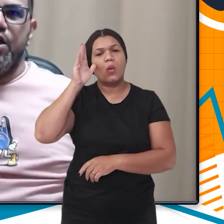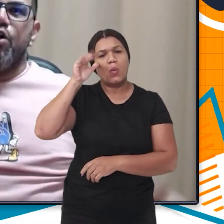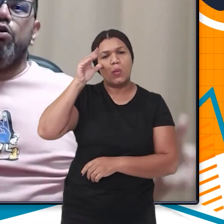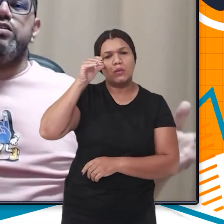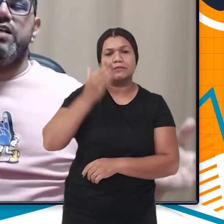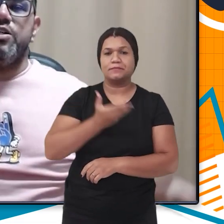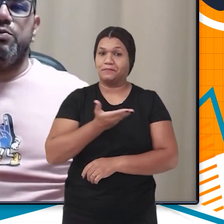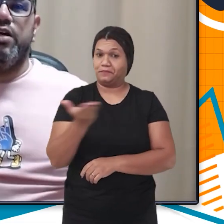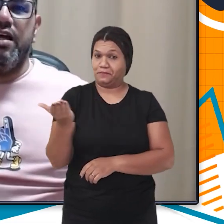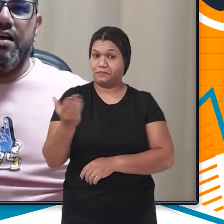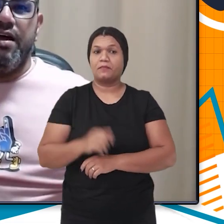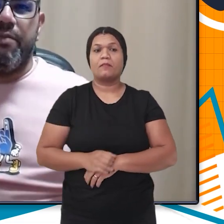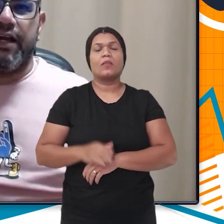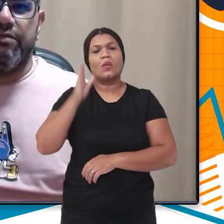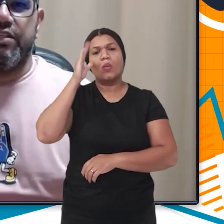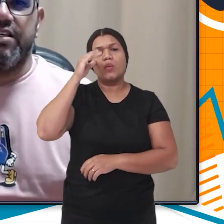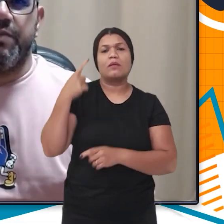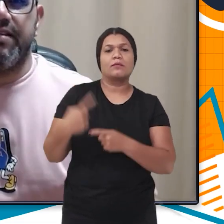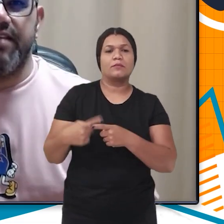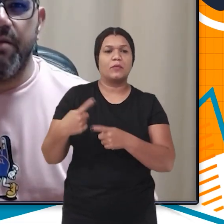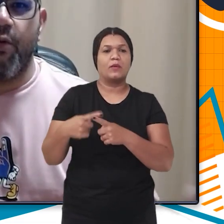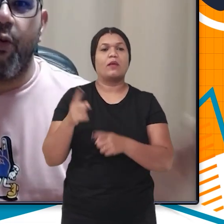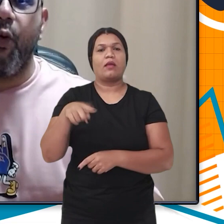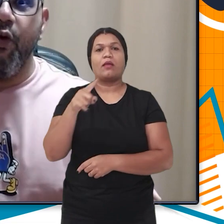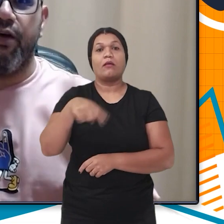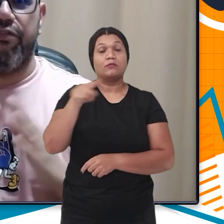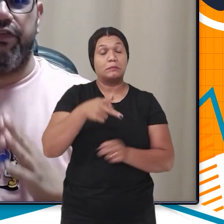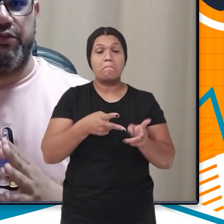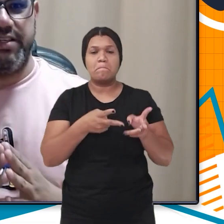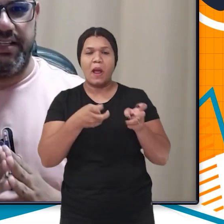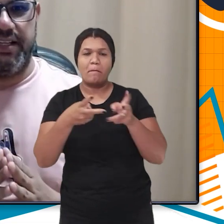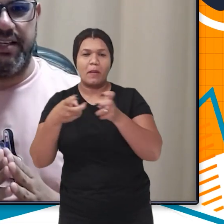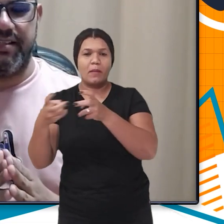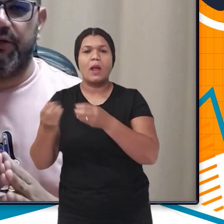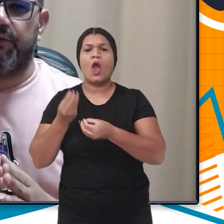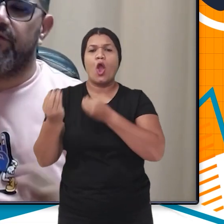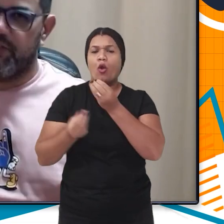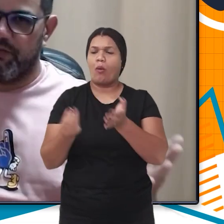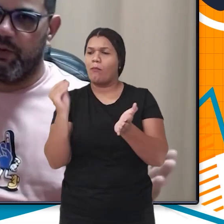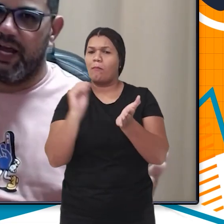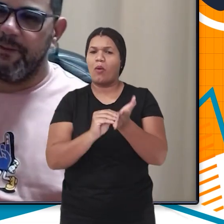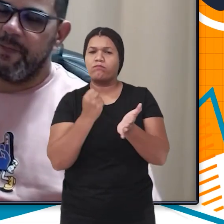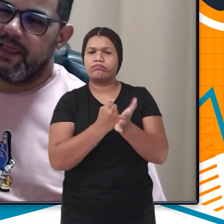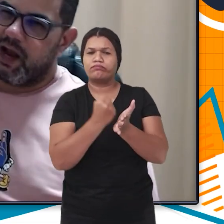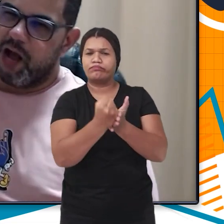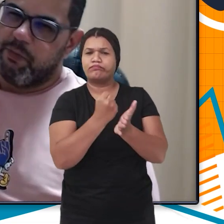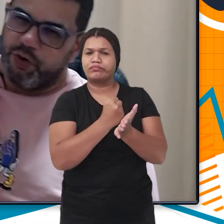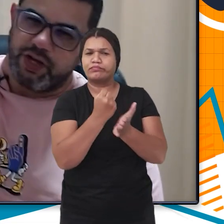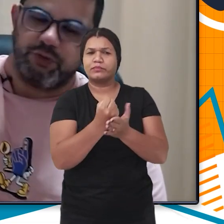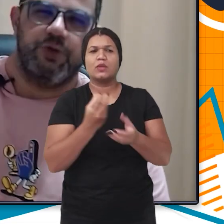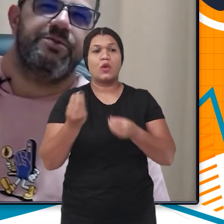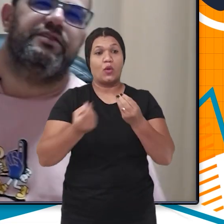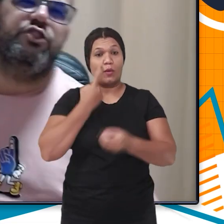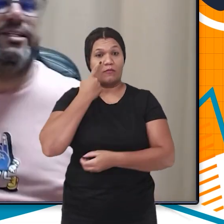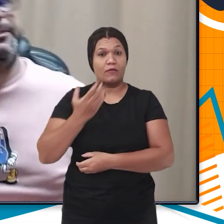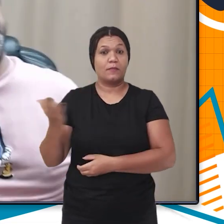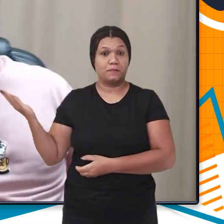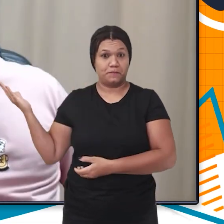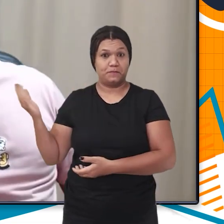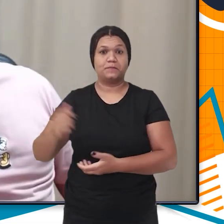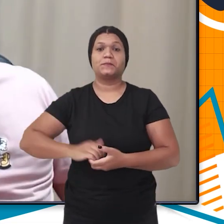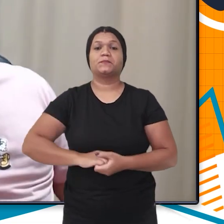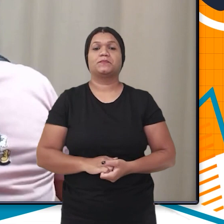vocês. Curiosidade por quê? Para que vocês percebam como é feita essa datação. Então vamos lá? Carbono 14 para